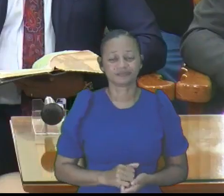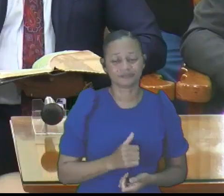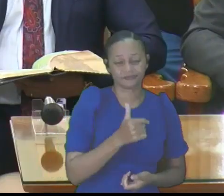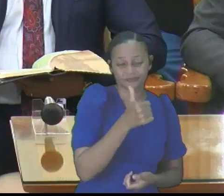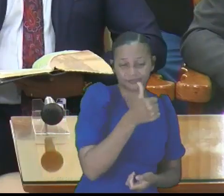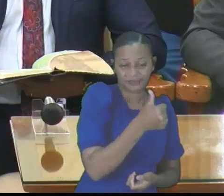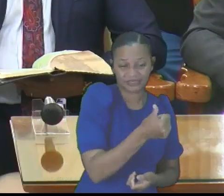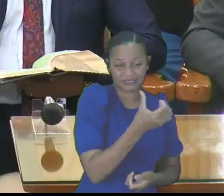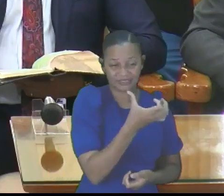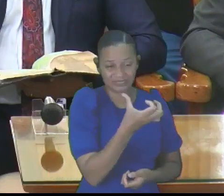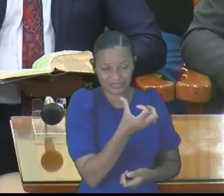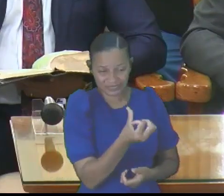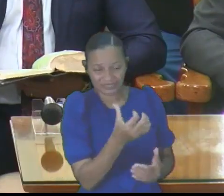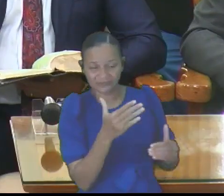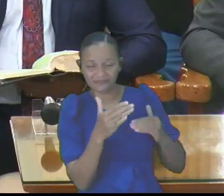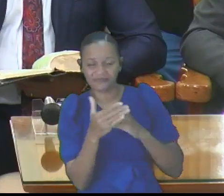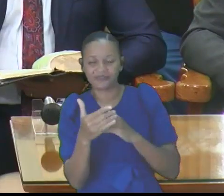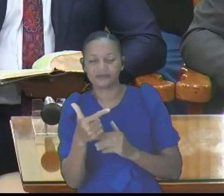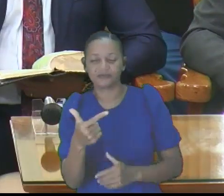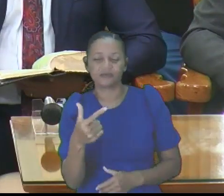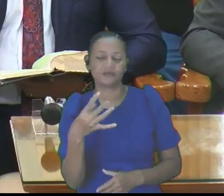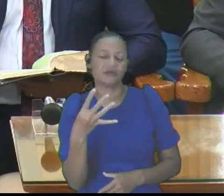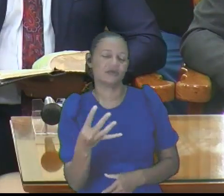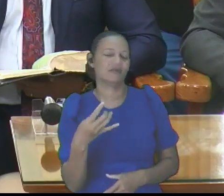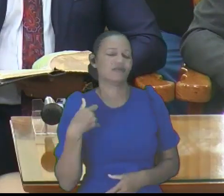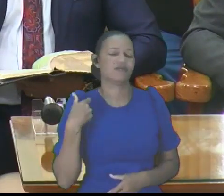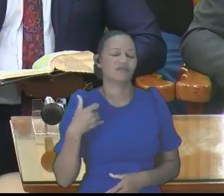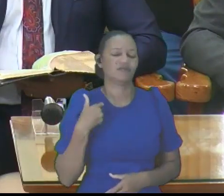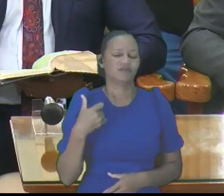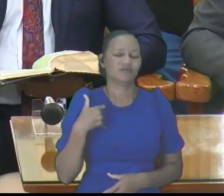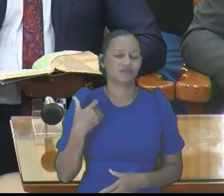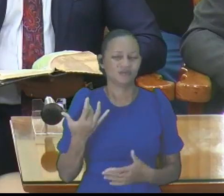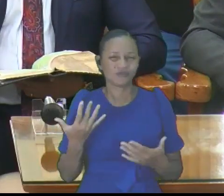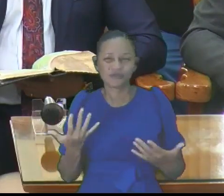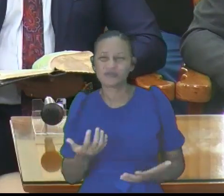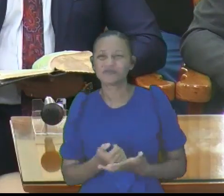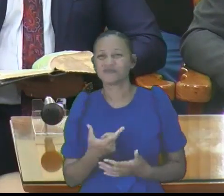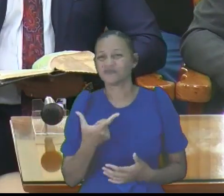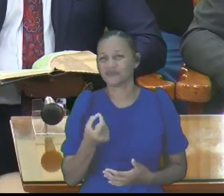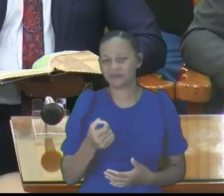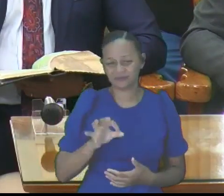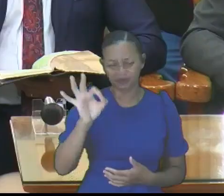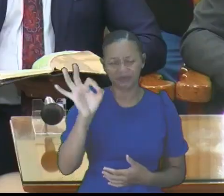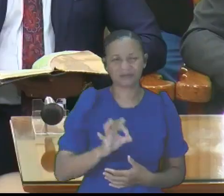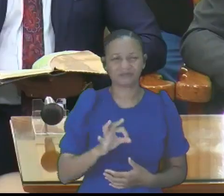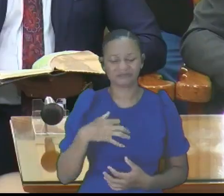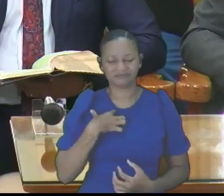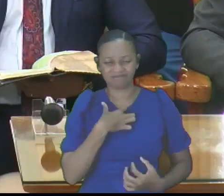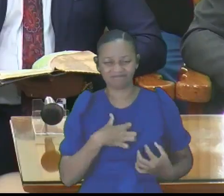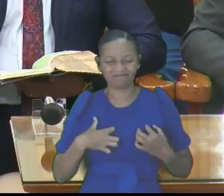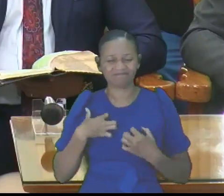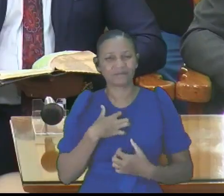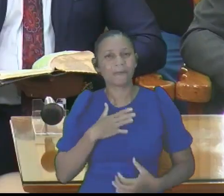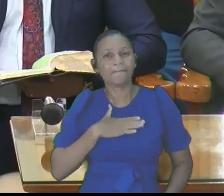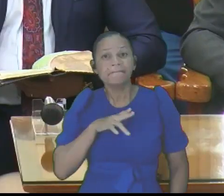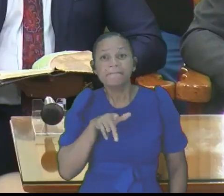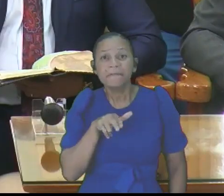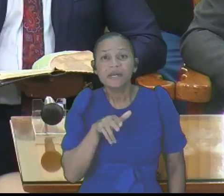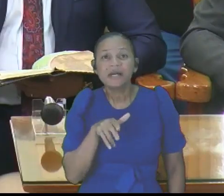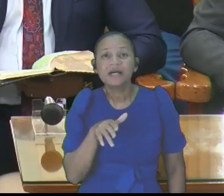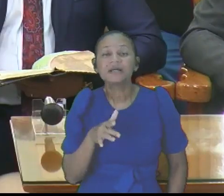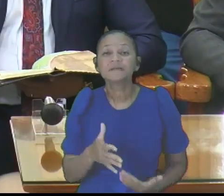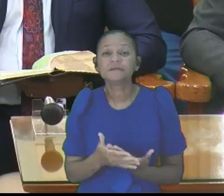16 e 24 anos chega a 25%. Pessoas decepcionadas, pessoas amarguradas. Meu irmão, você